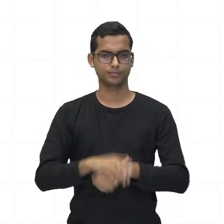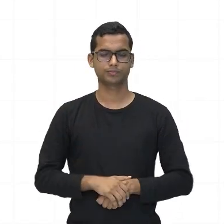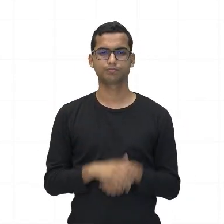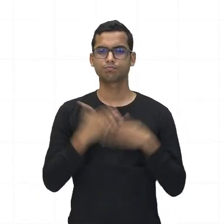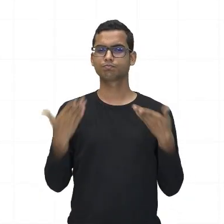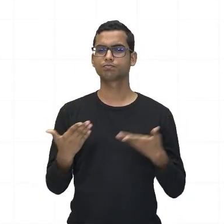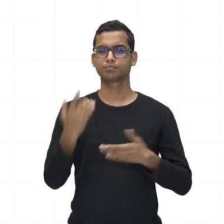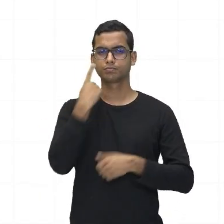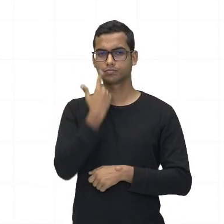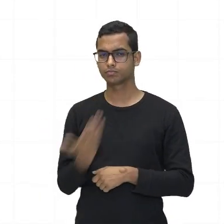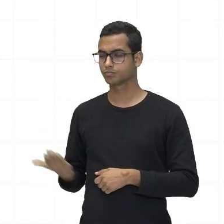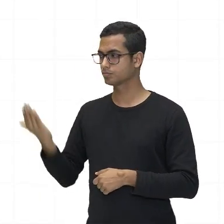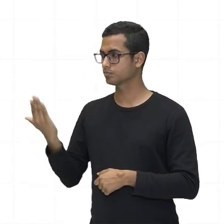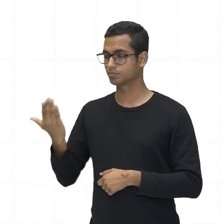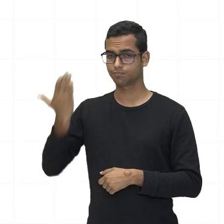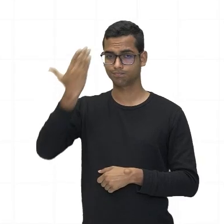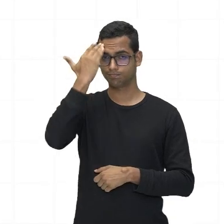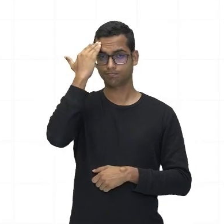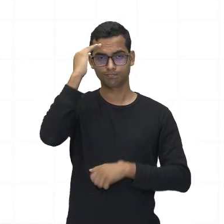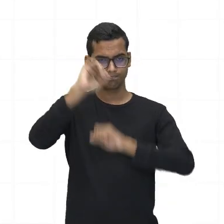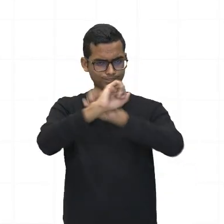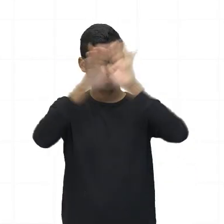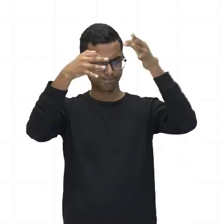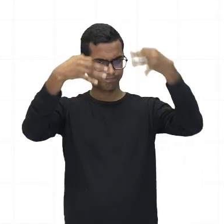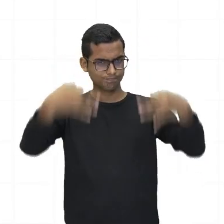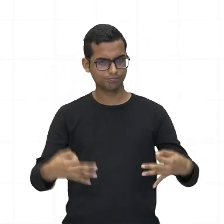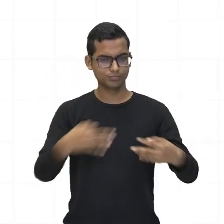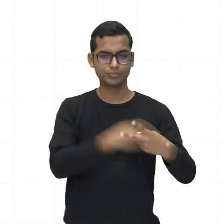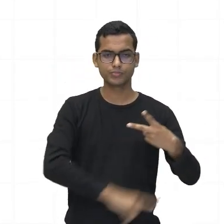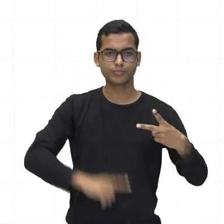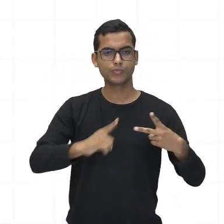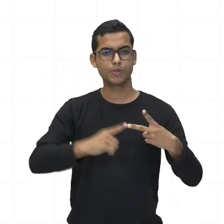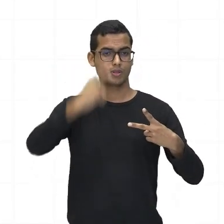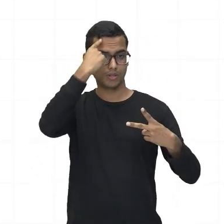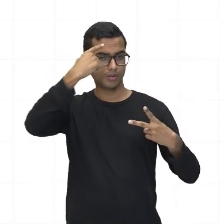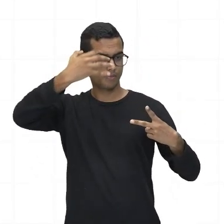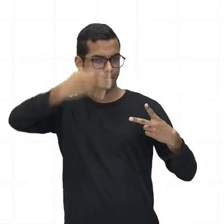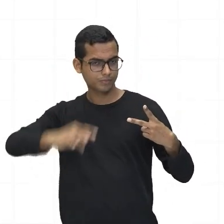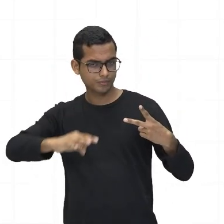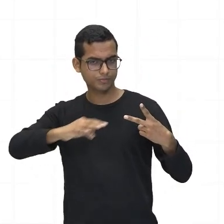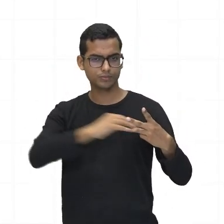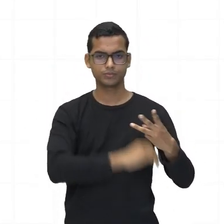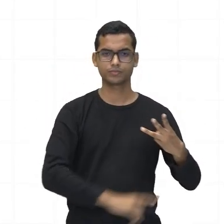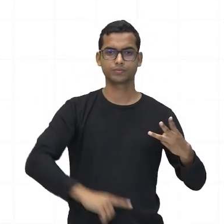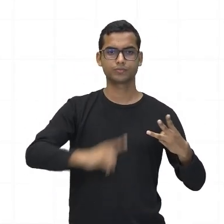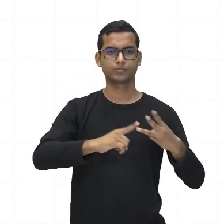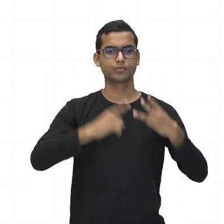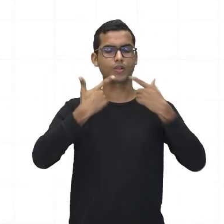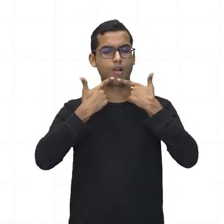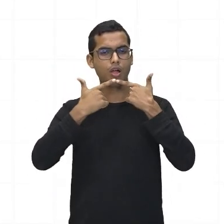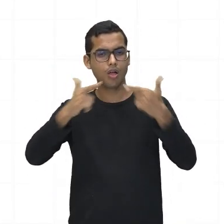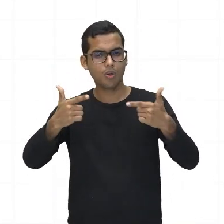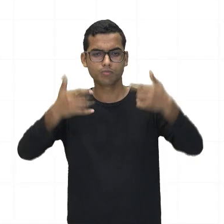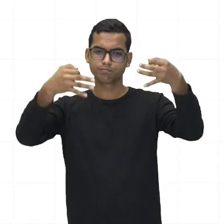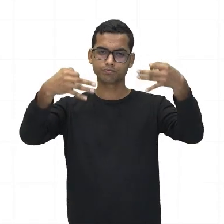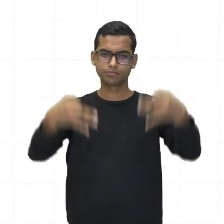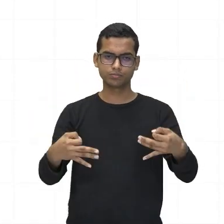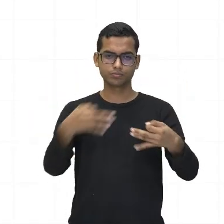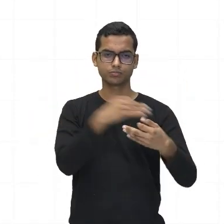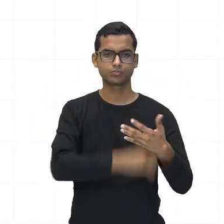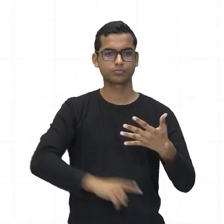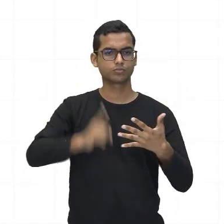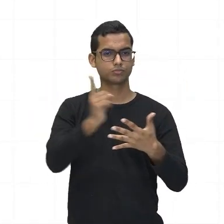ver aí. O entendimento correto, o pensamento correto, a